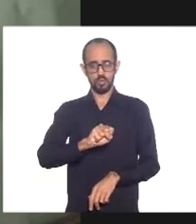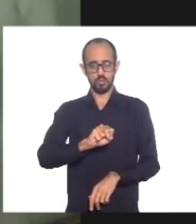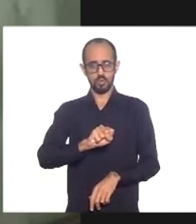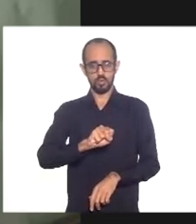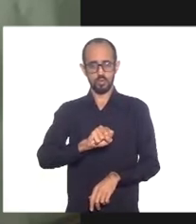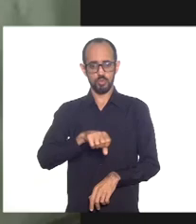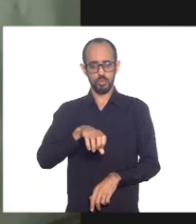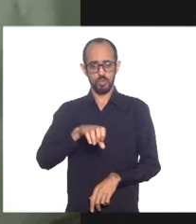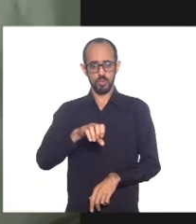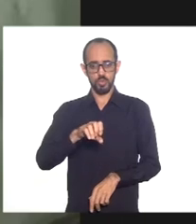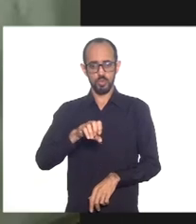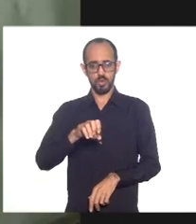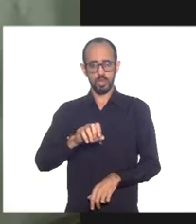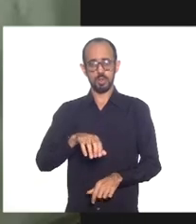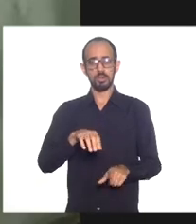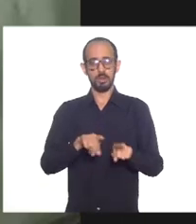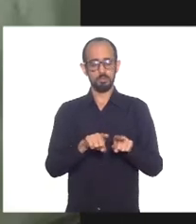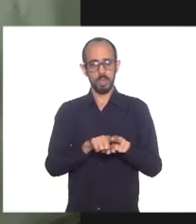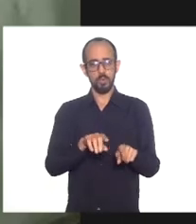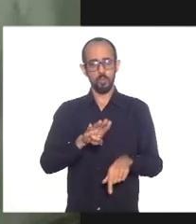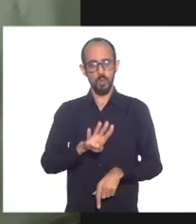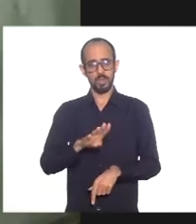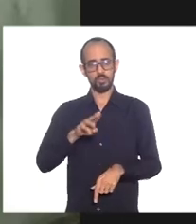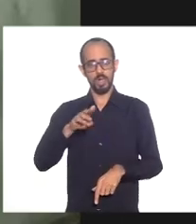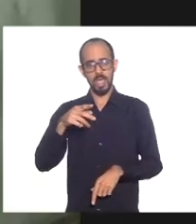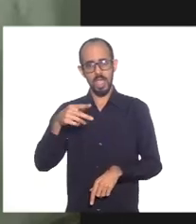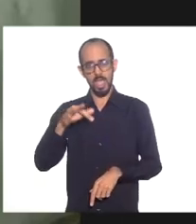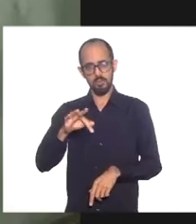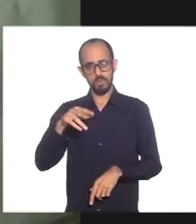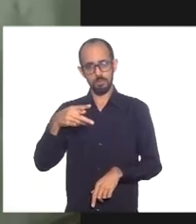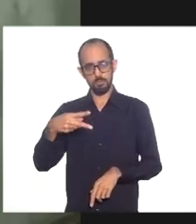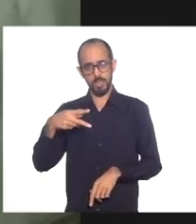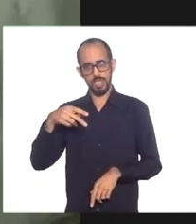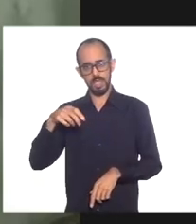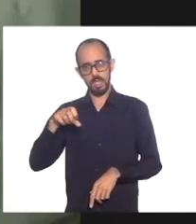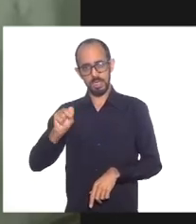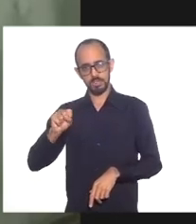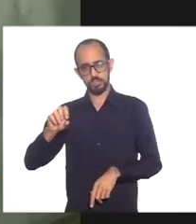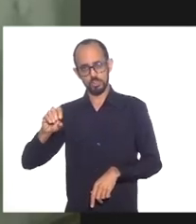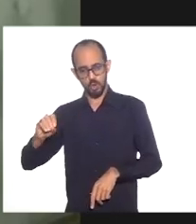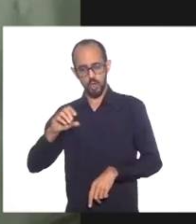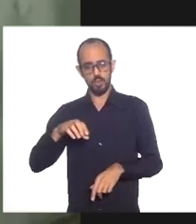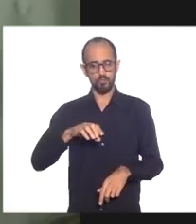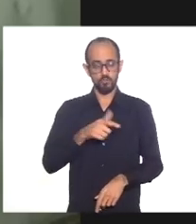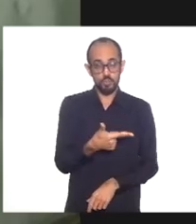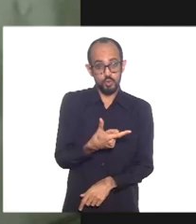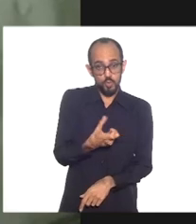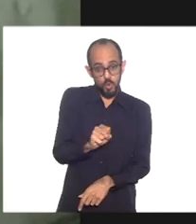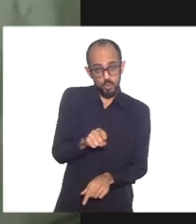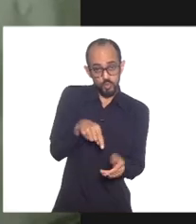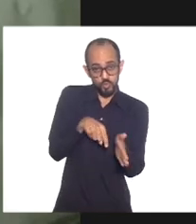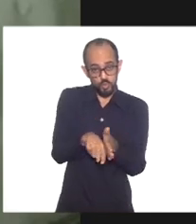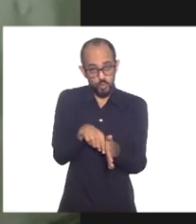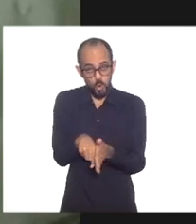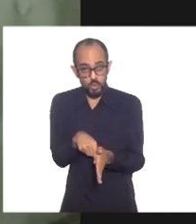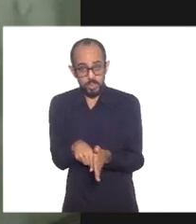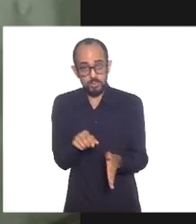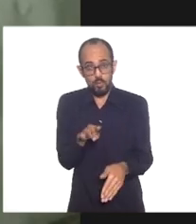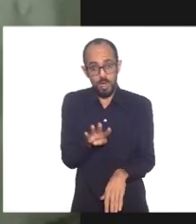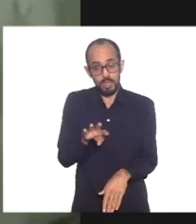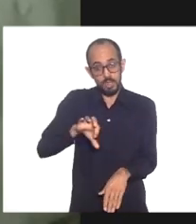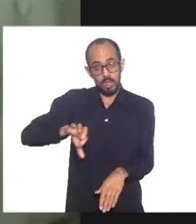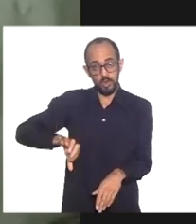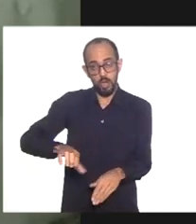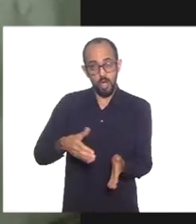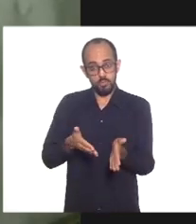4 FPSOs na seção anaerosa, 28 sondas, 49 petroleiros,